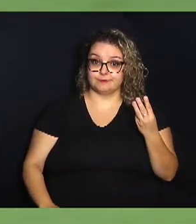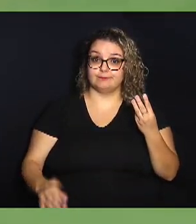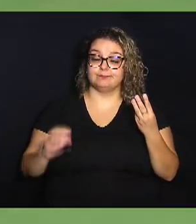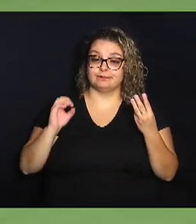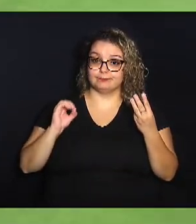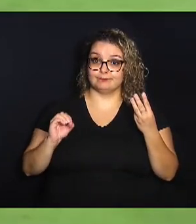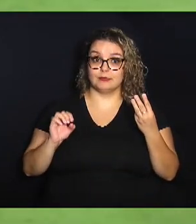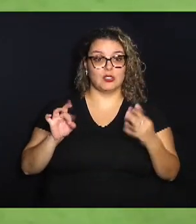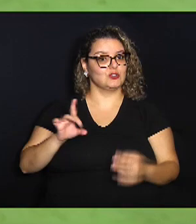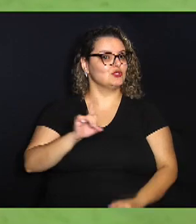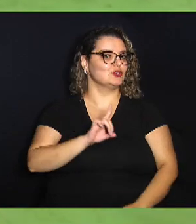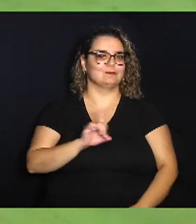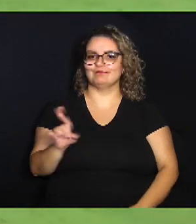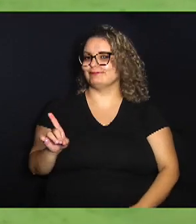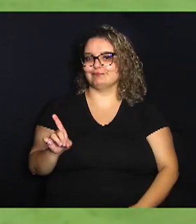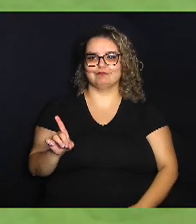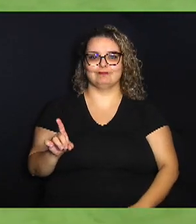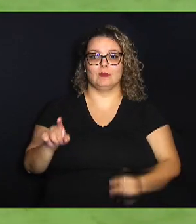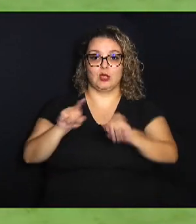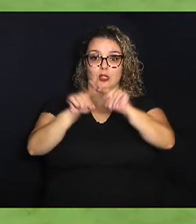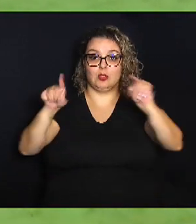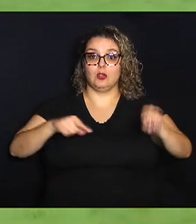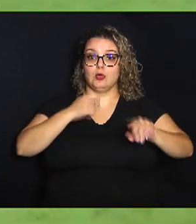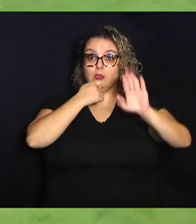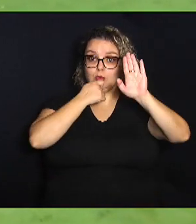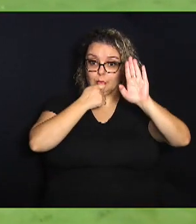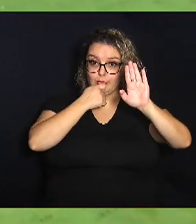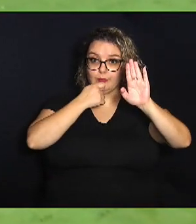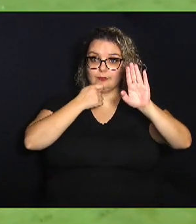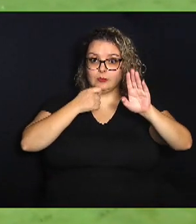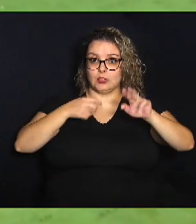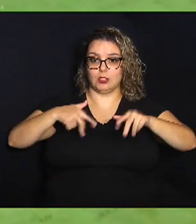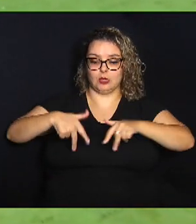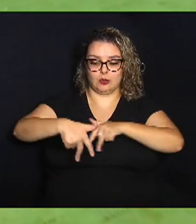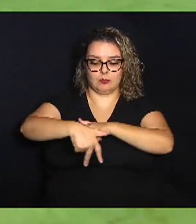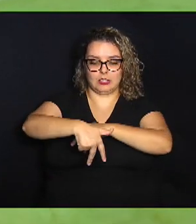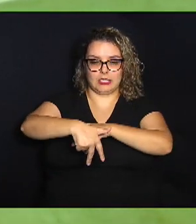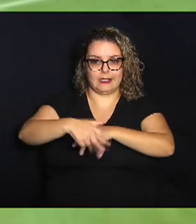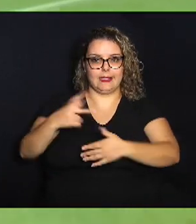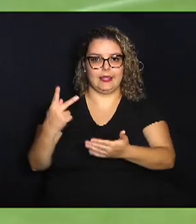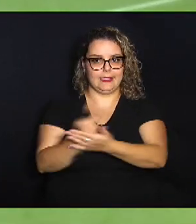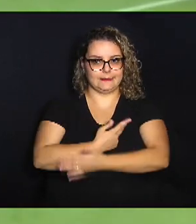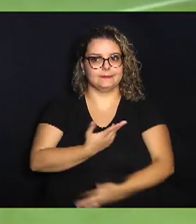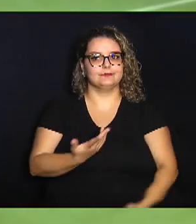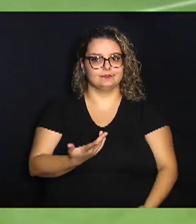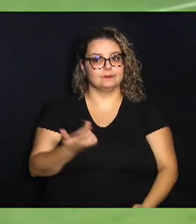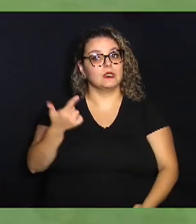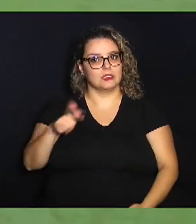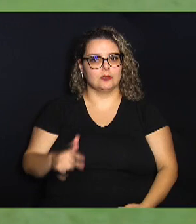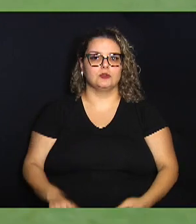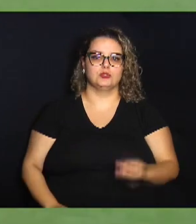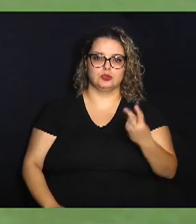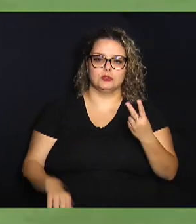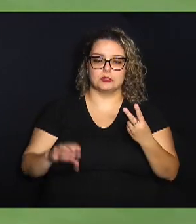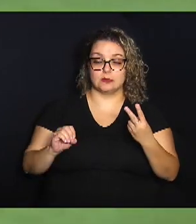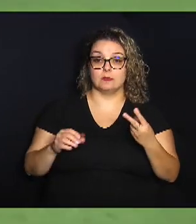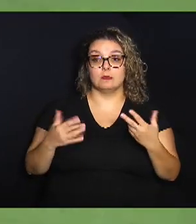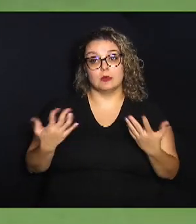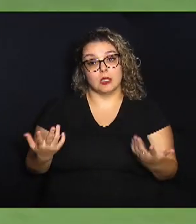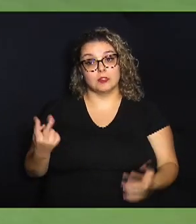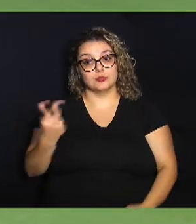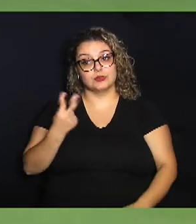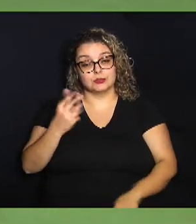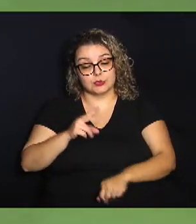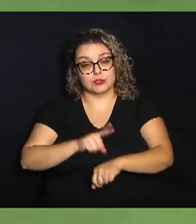só que não. O VAR analisou e viu posição irregular. Então segue 2-0. Só que no